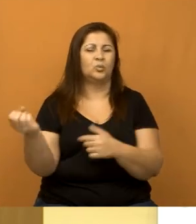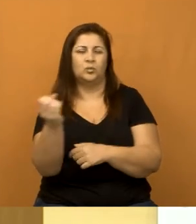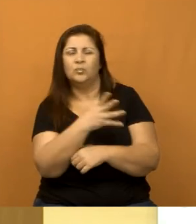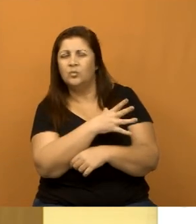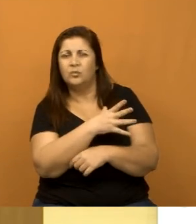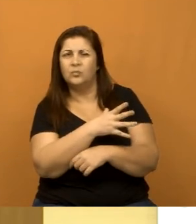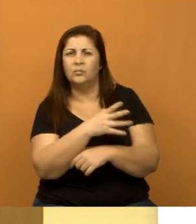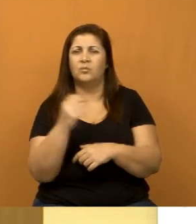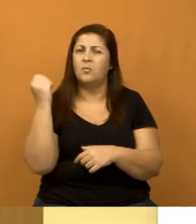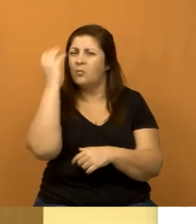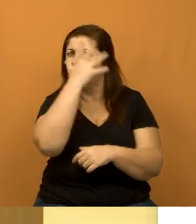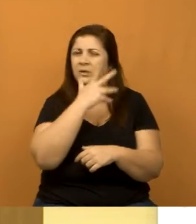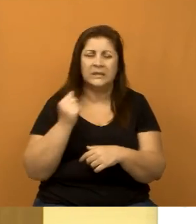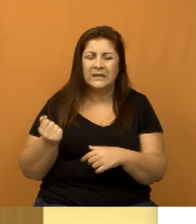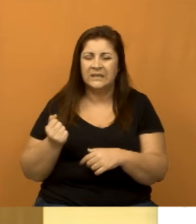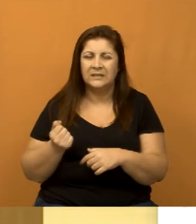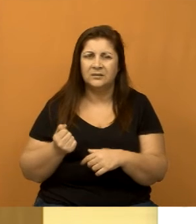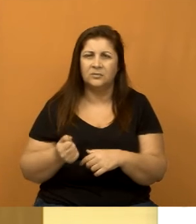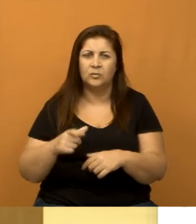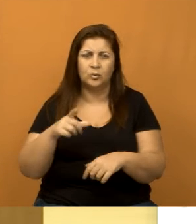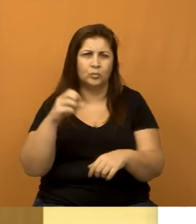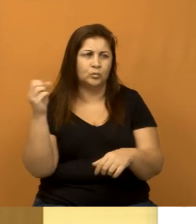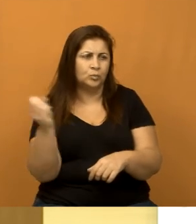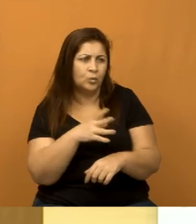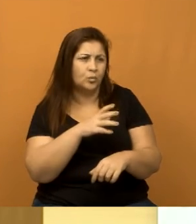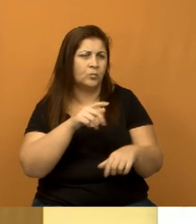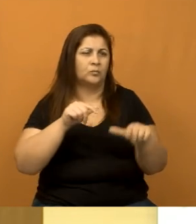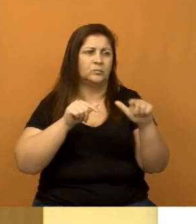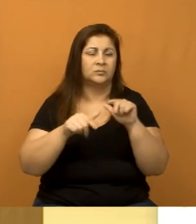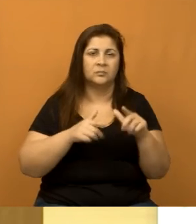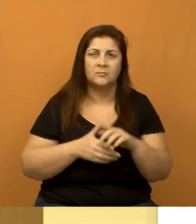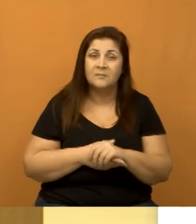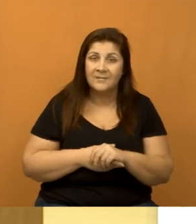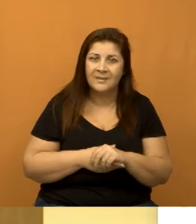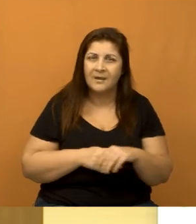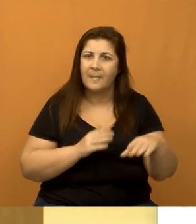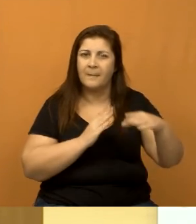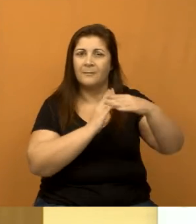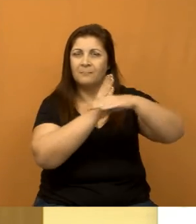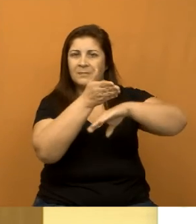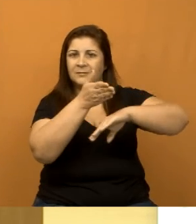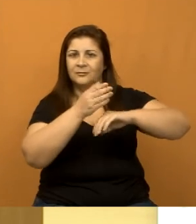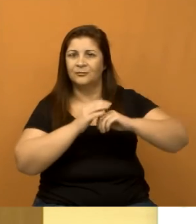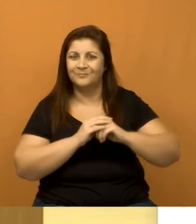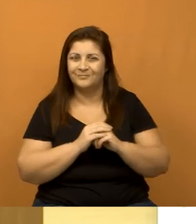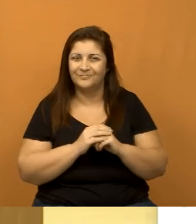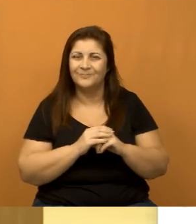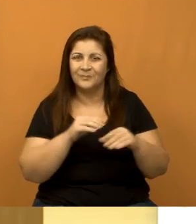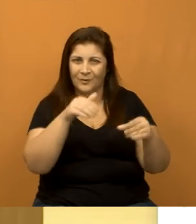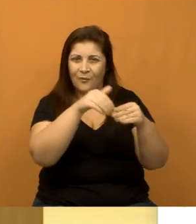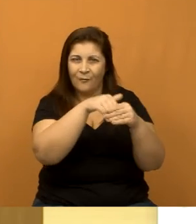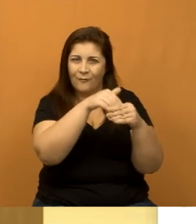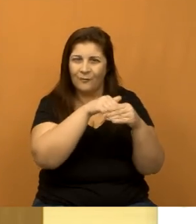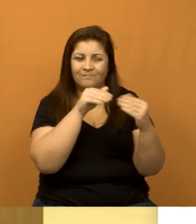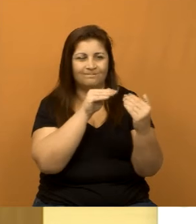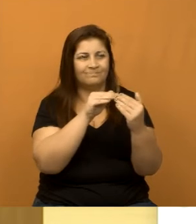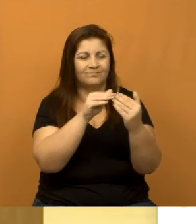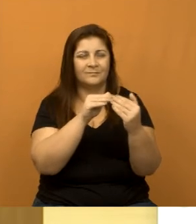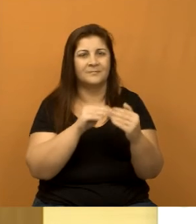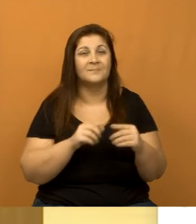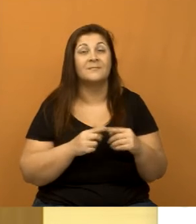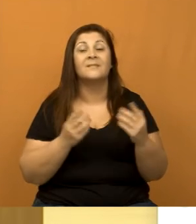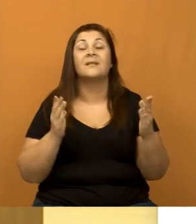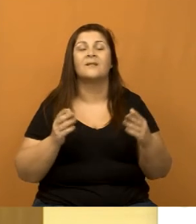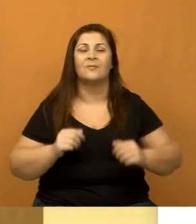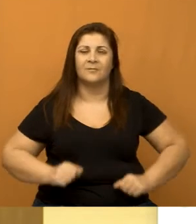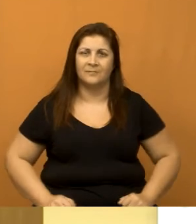gerar empregos no Brasil para passar a reforma, e passou no Congresso Nacional, só que os efeitos dela vão vir agora. E o